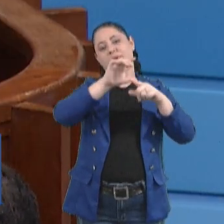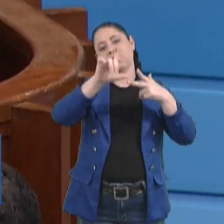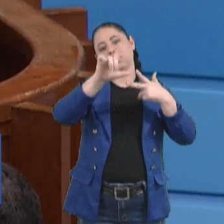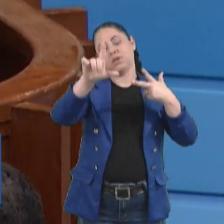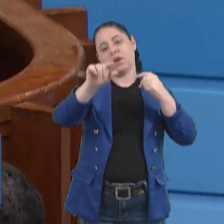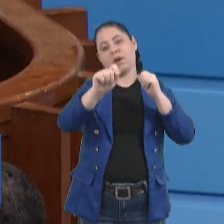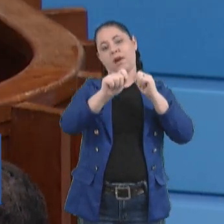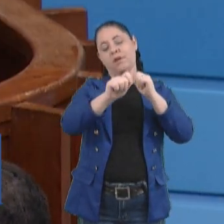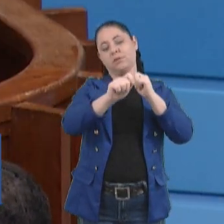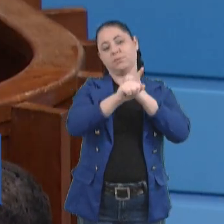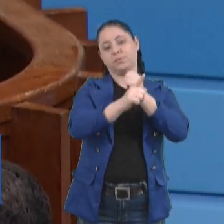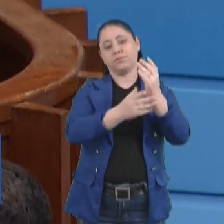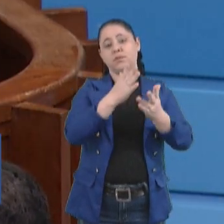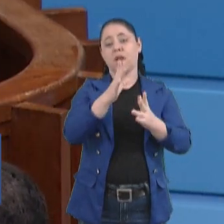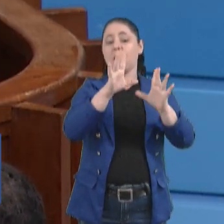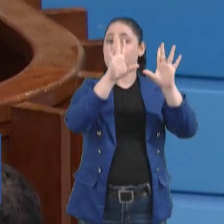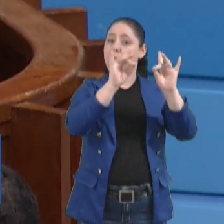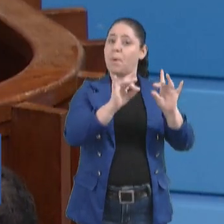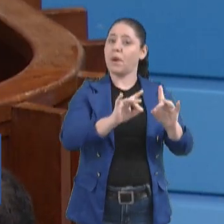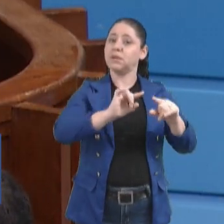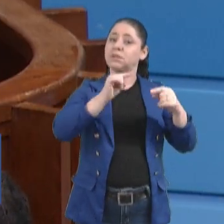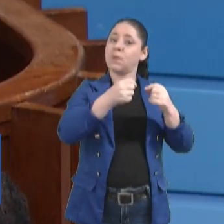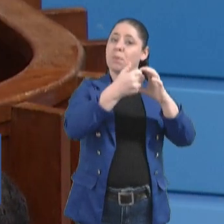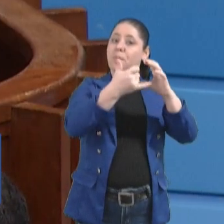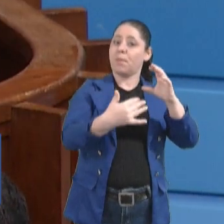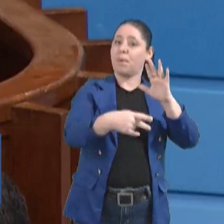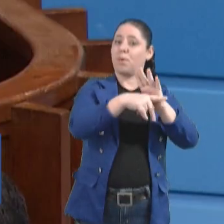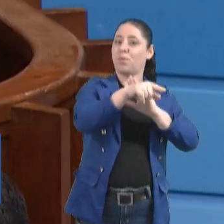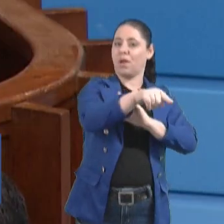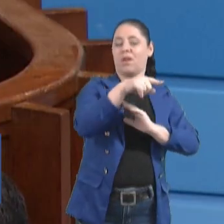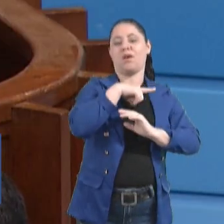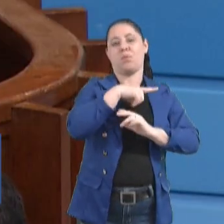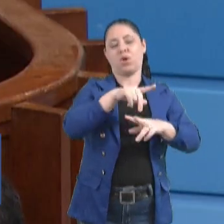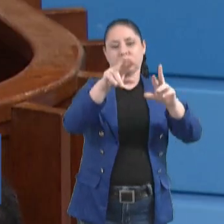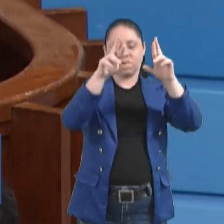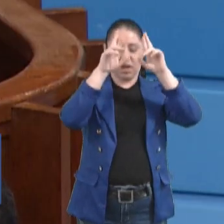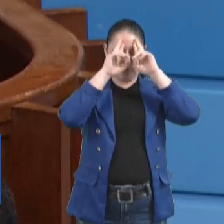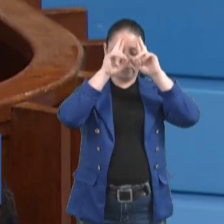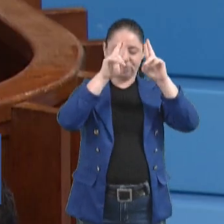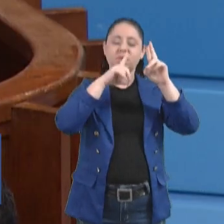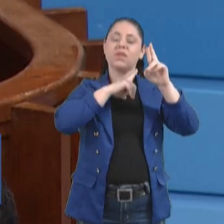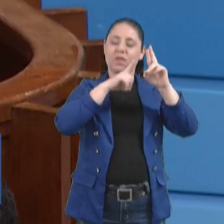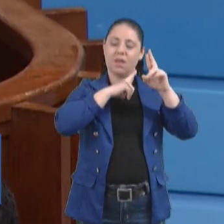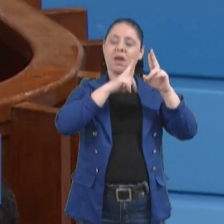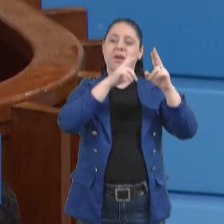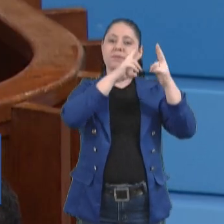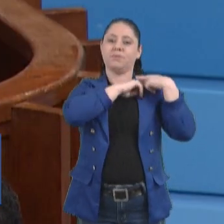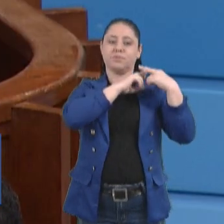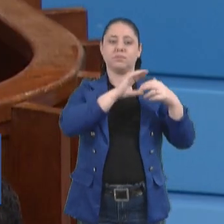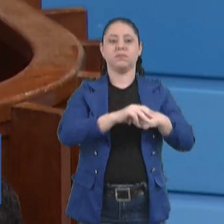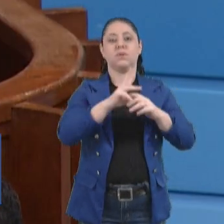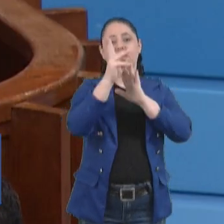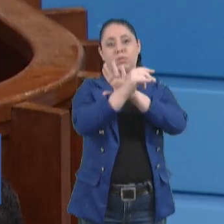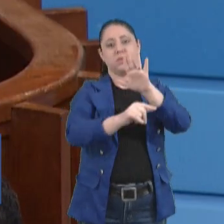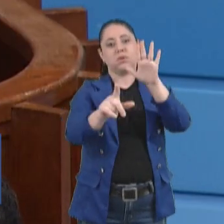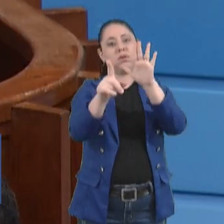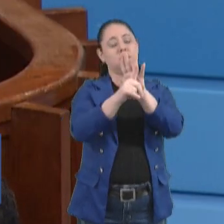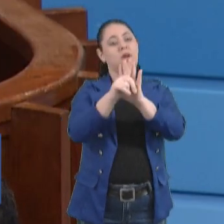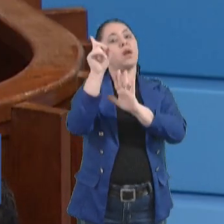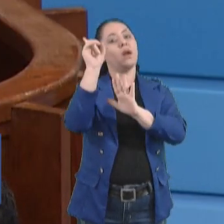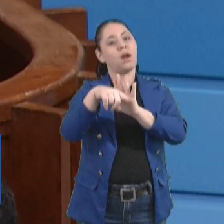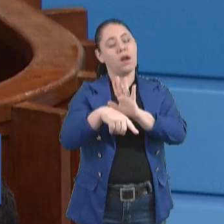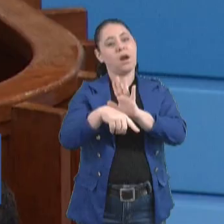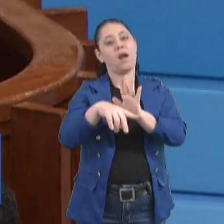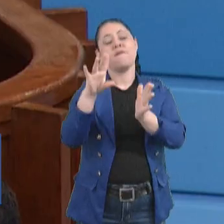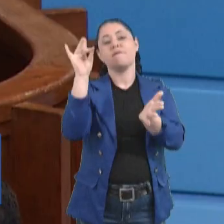para atender às suas peculiaridades. O que torna o nosso projeto de lei